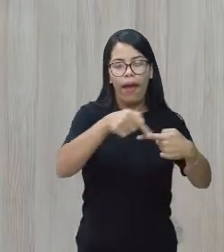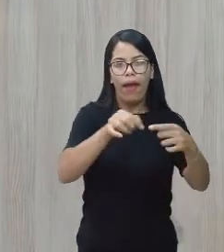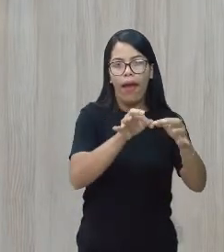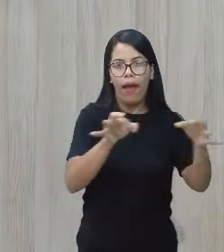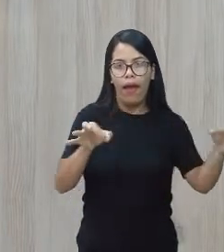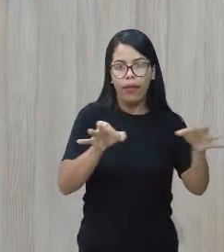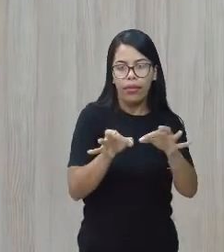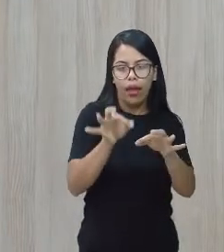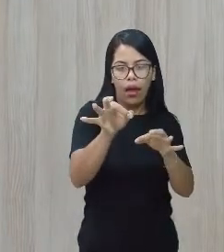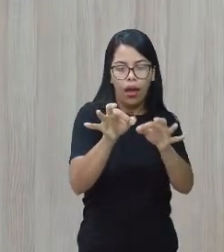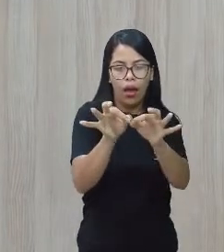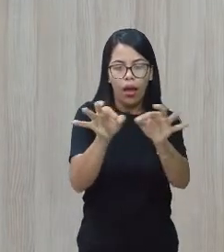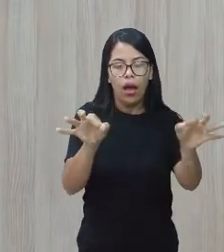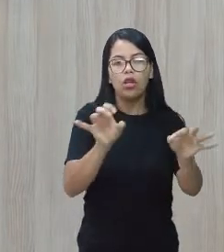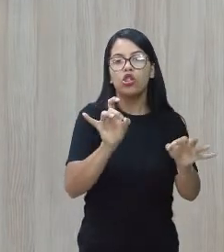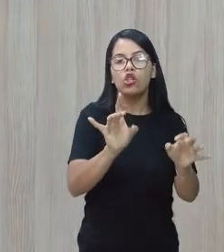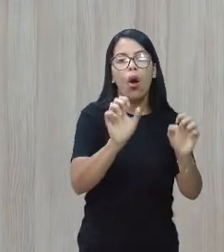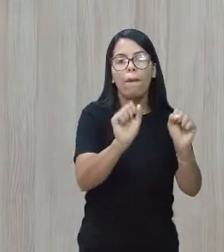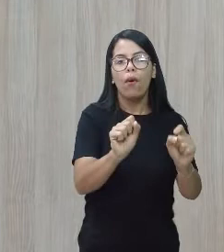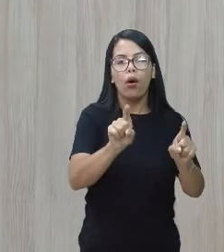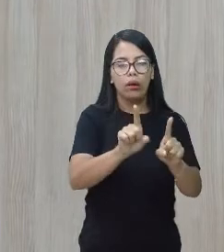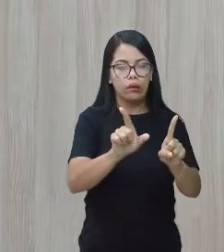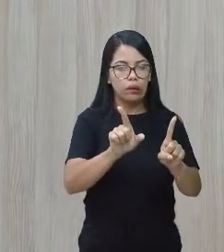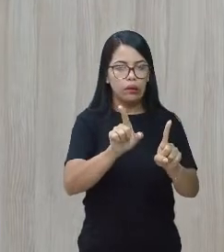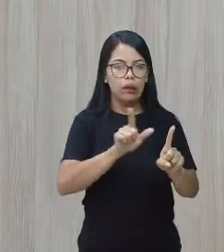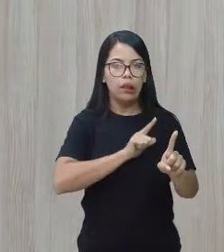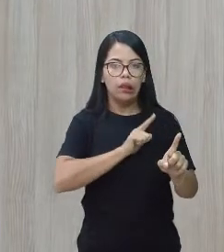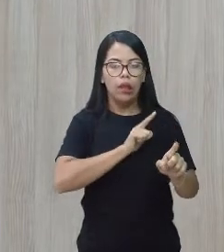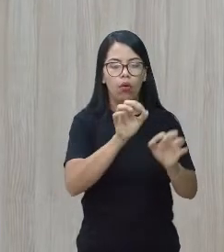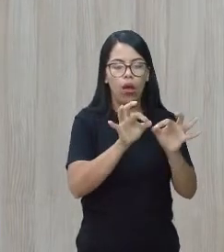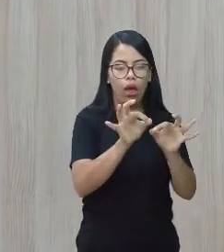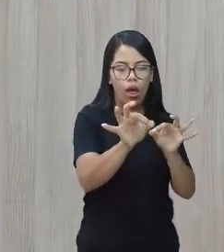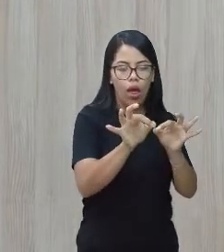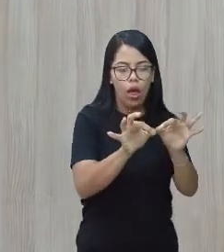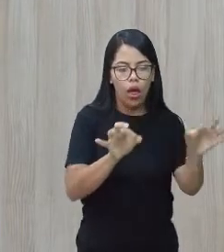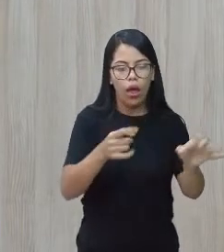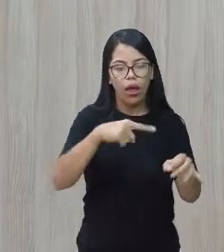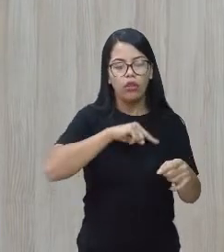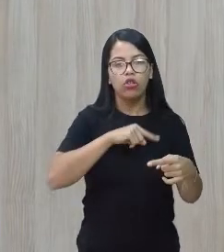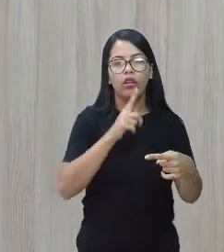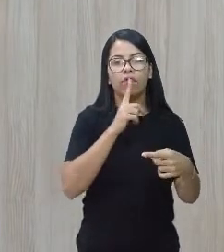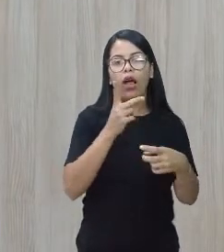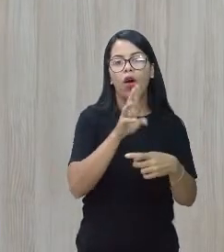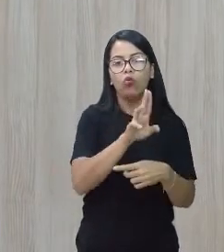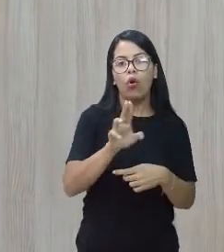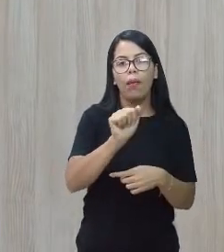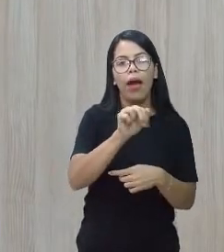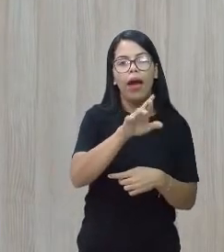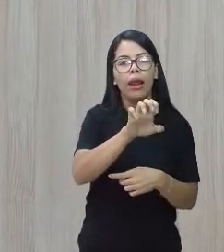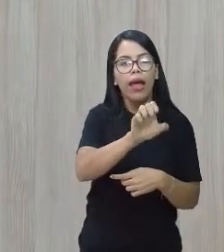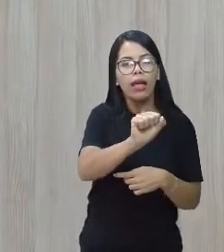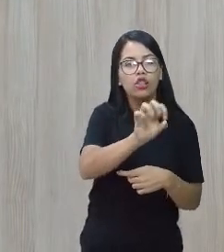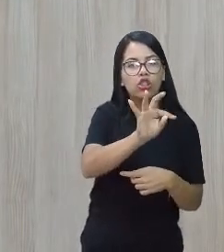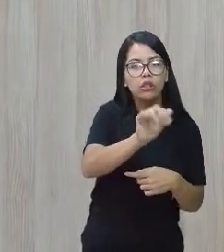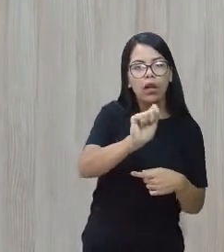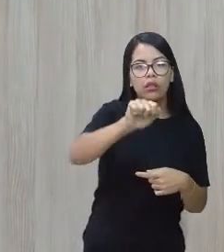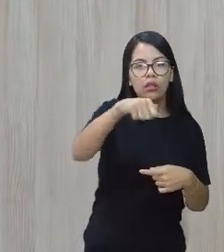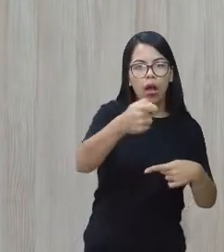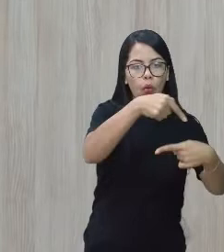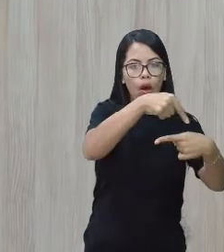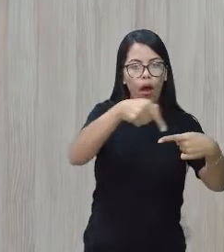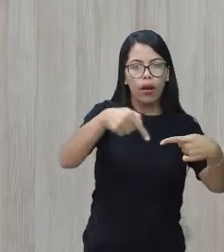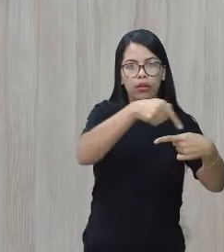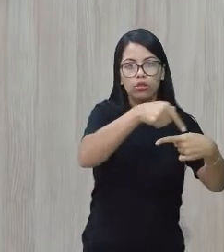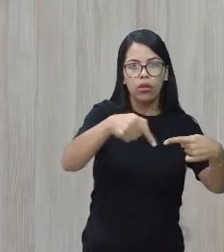ser formado por segmento de reta, que é o que chamamos de arestas, certo? Então, quando a gente faz a união dessas